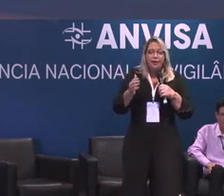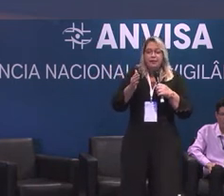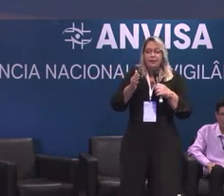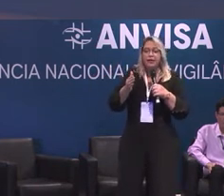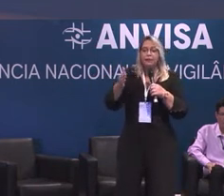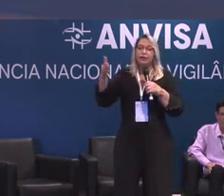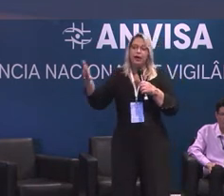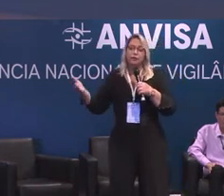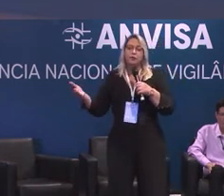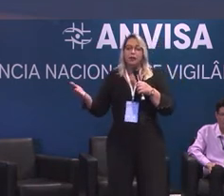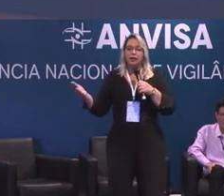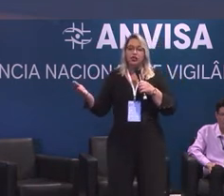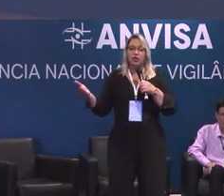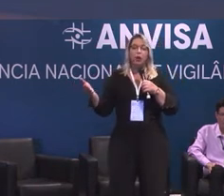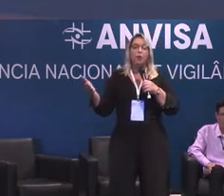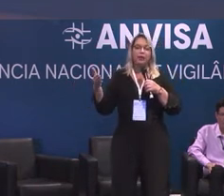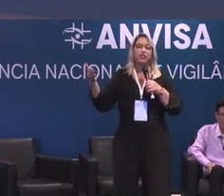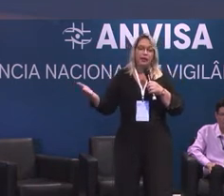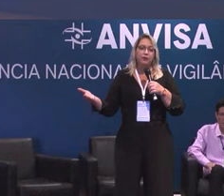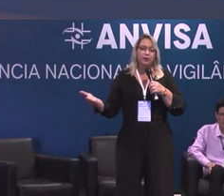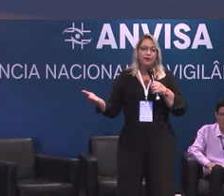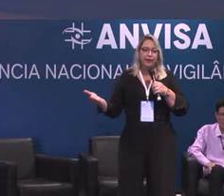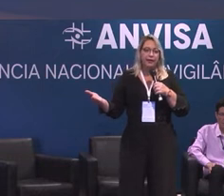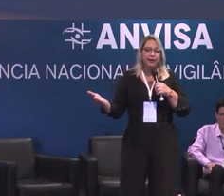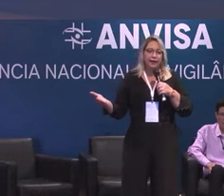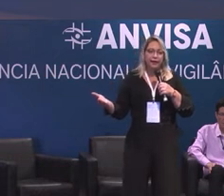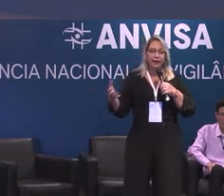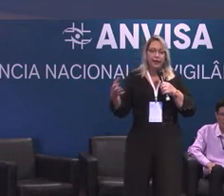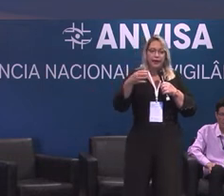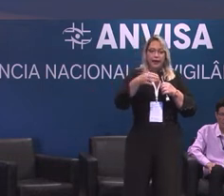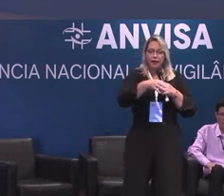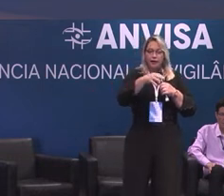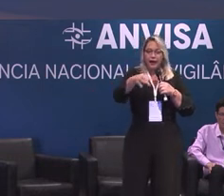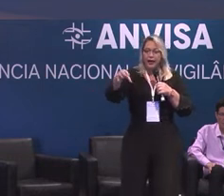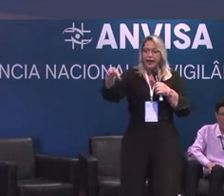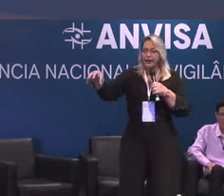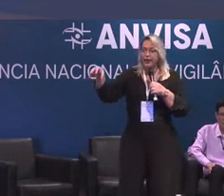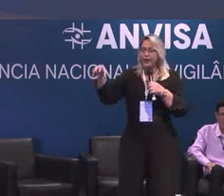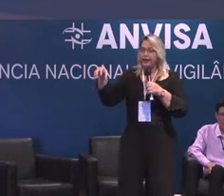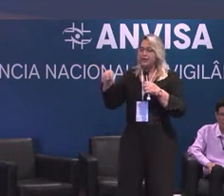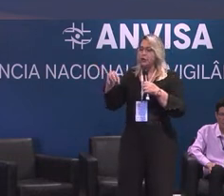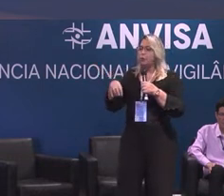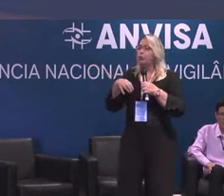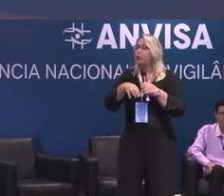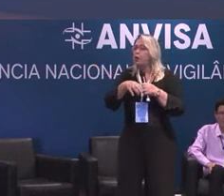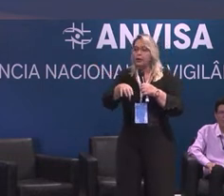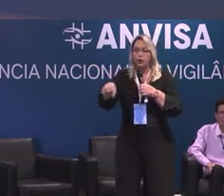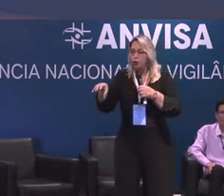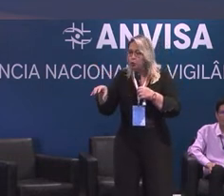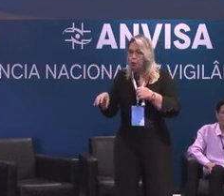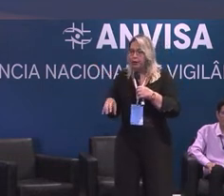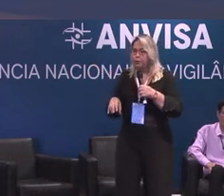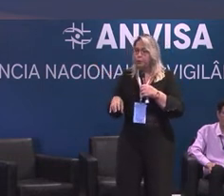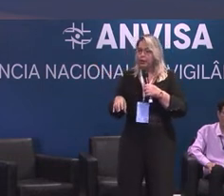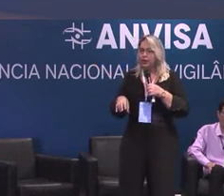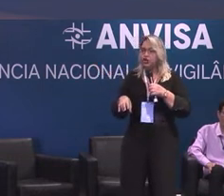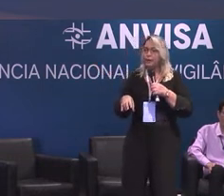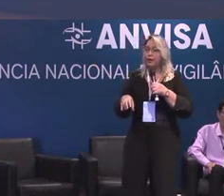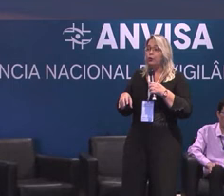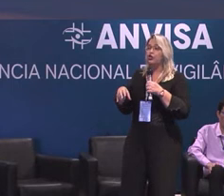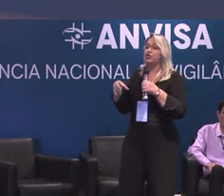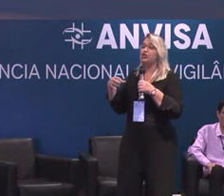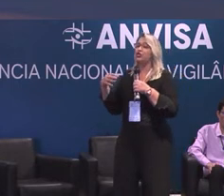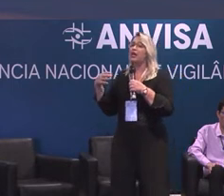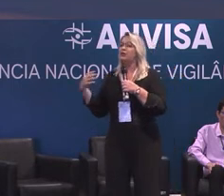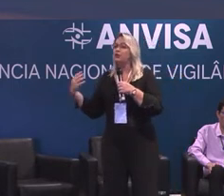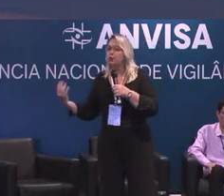se limitavam ao planejamento da secretaria, era aquela integração pontual ali, só no momento do planejamento, e hoje a